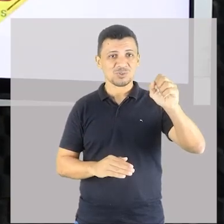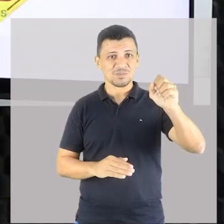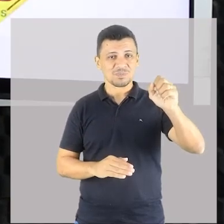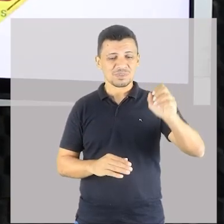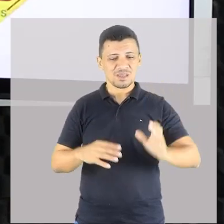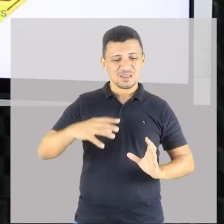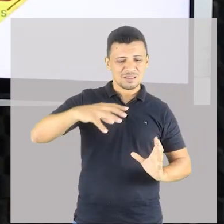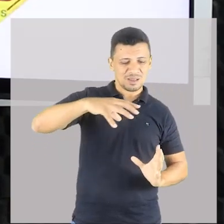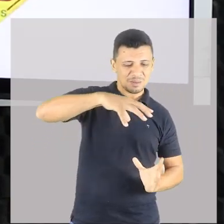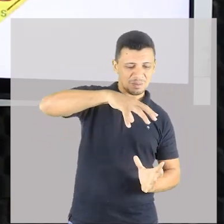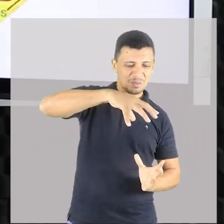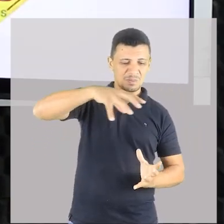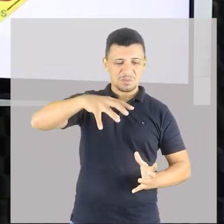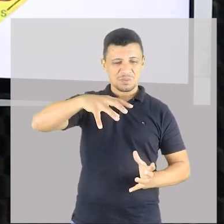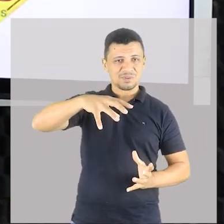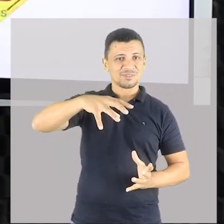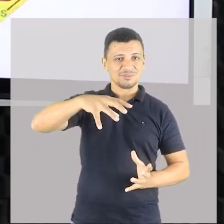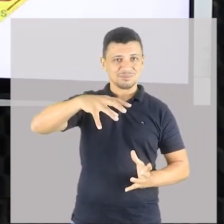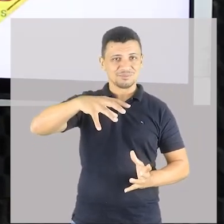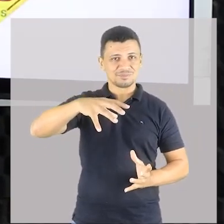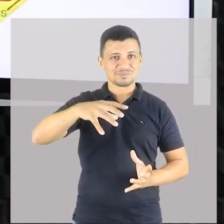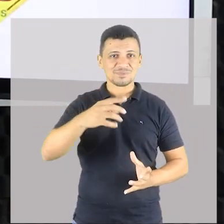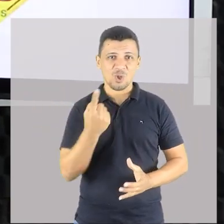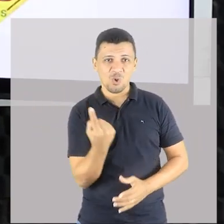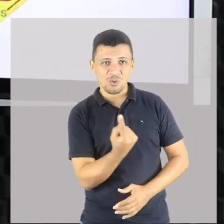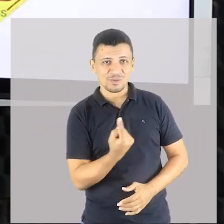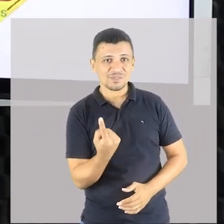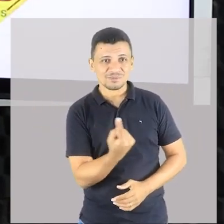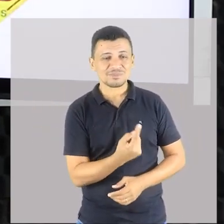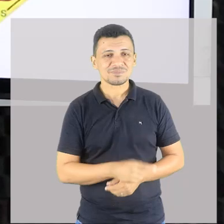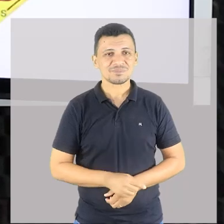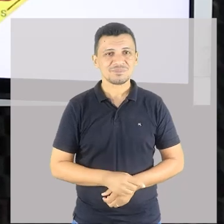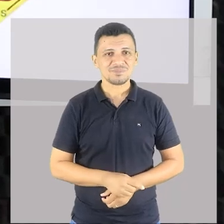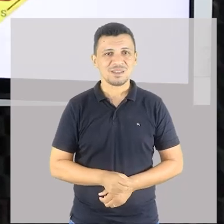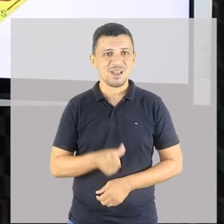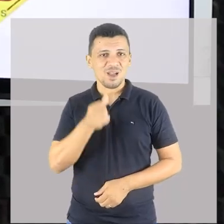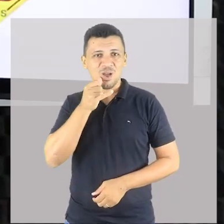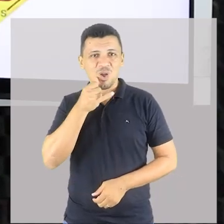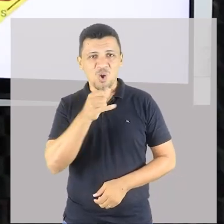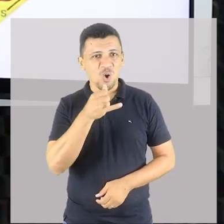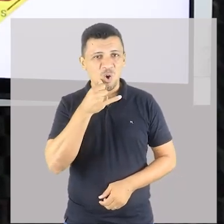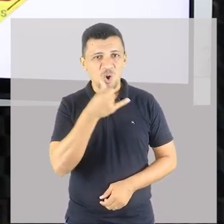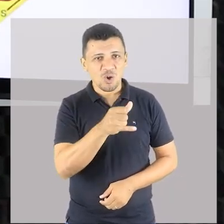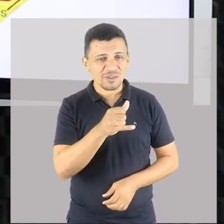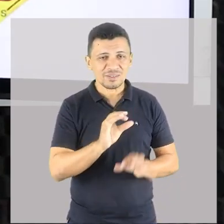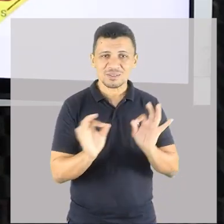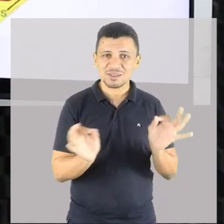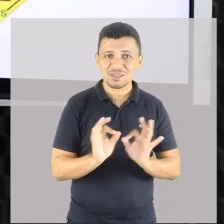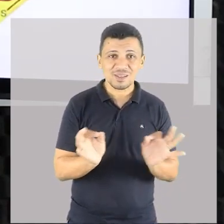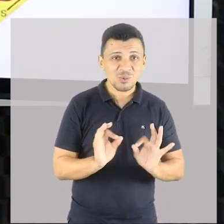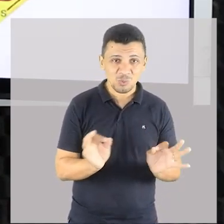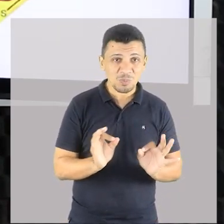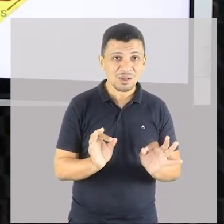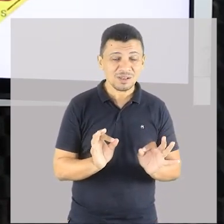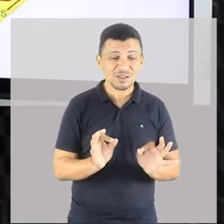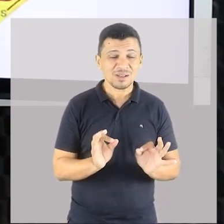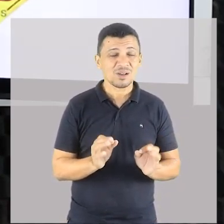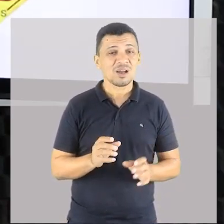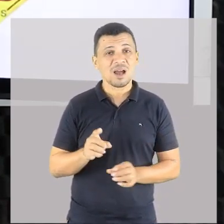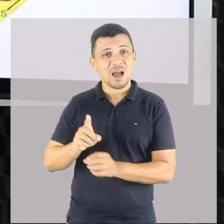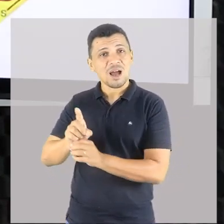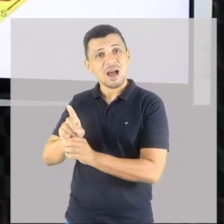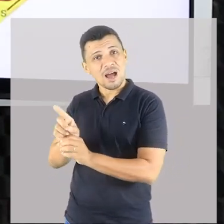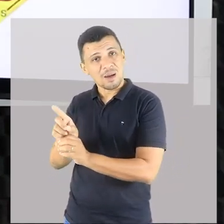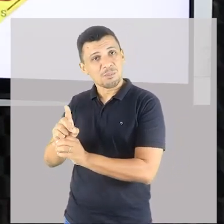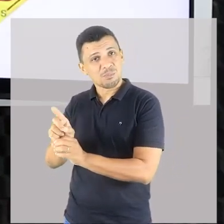eixo de rotação da Terra. Sem corrente elétrica, a bússola se orienta de